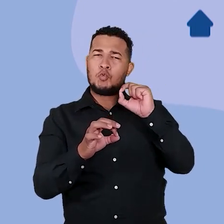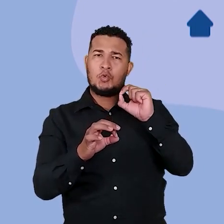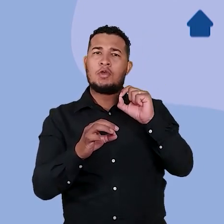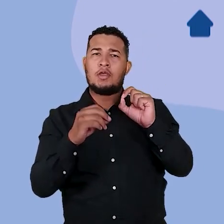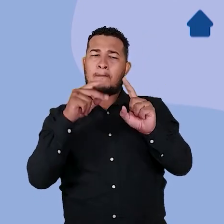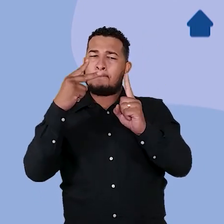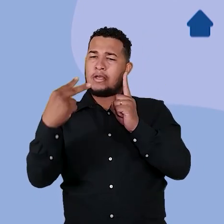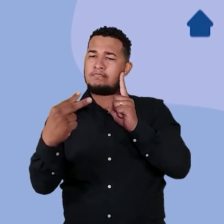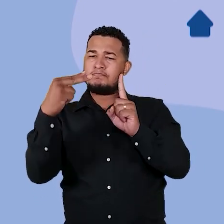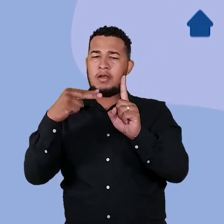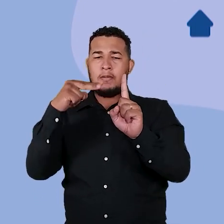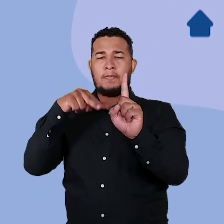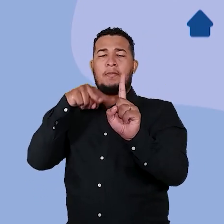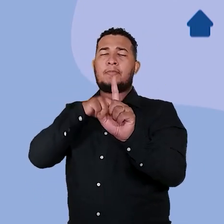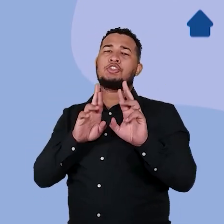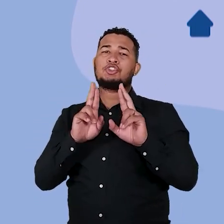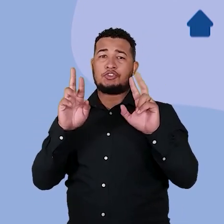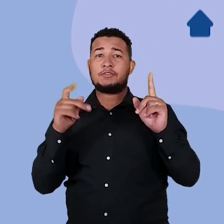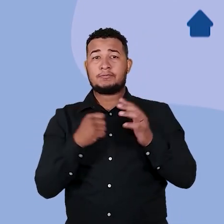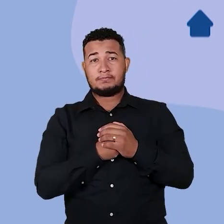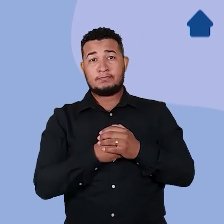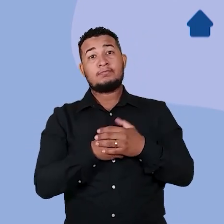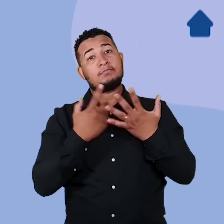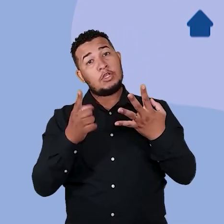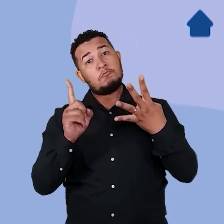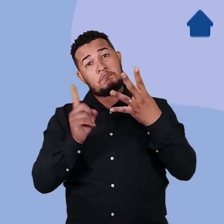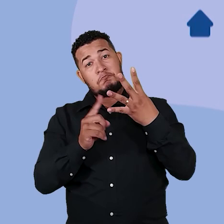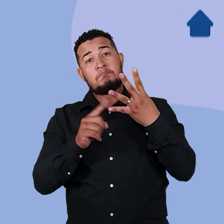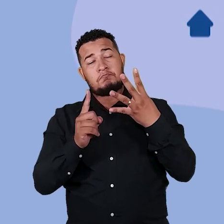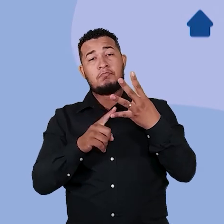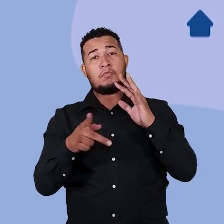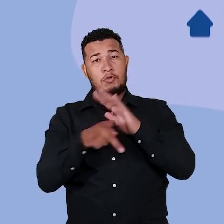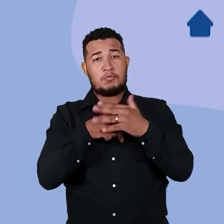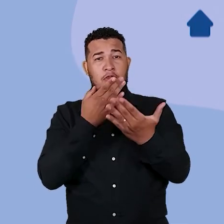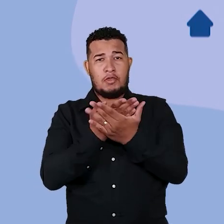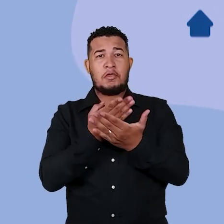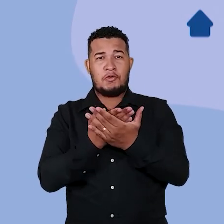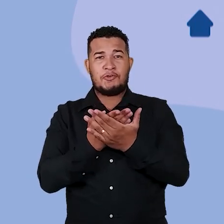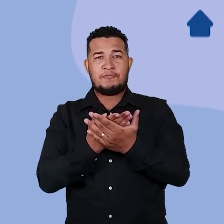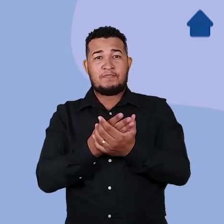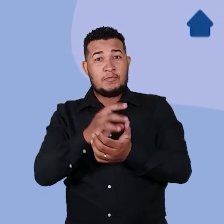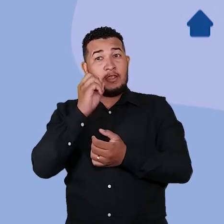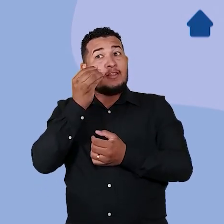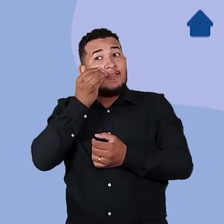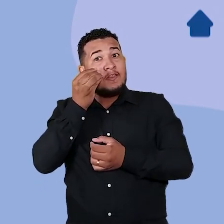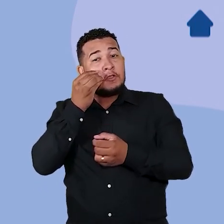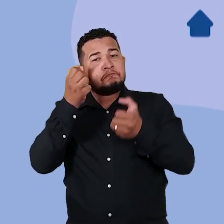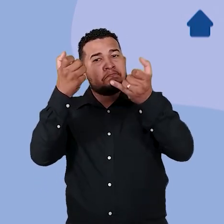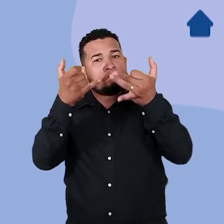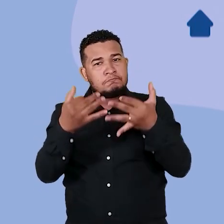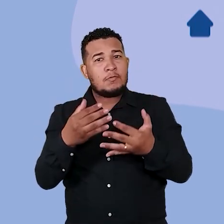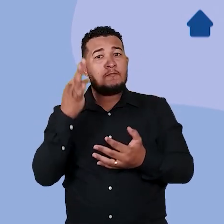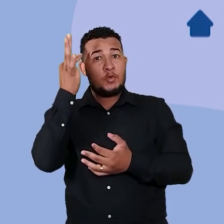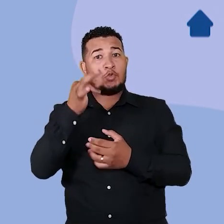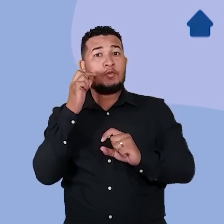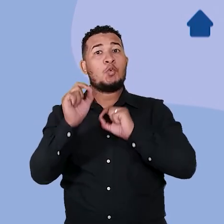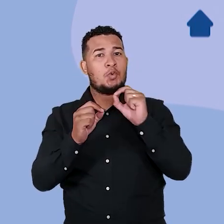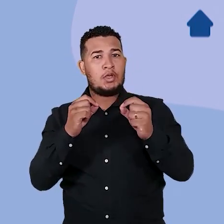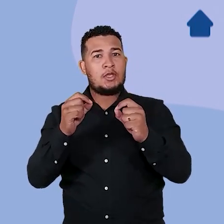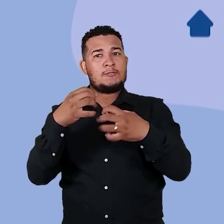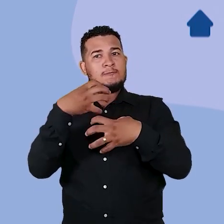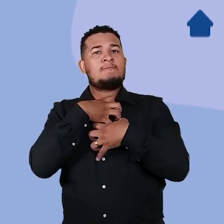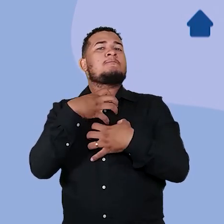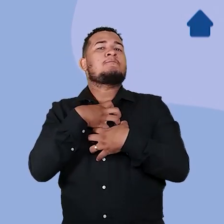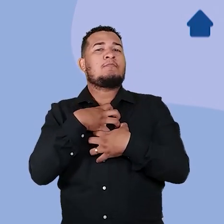vê-las sobre ângulos diferentes. Finalmente, um último momento, nós tentamos ver a